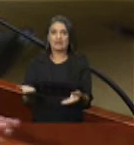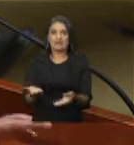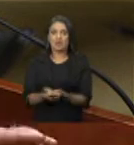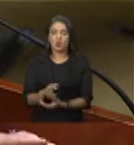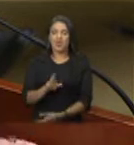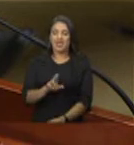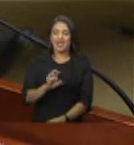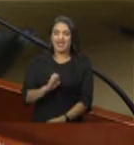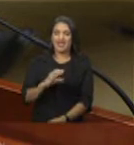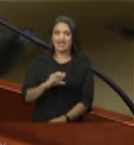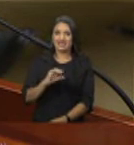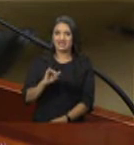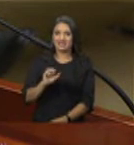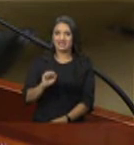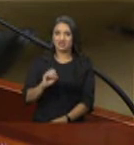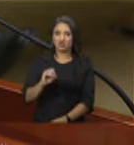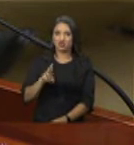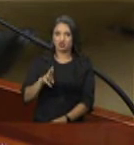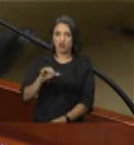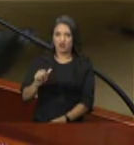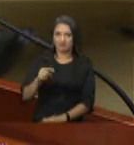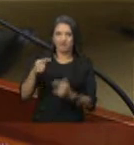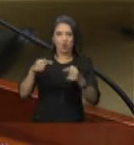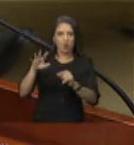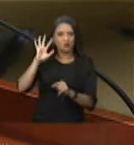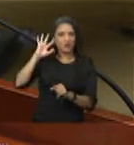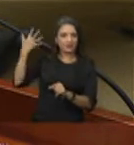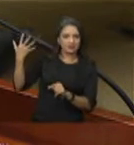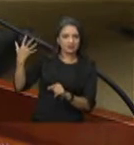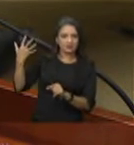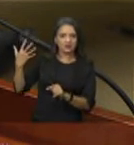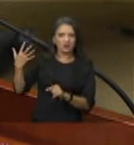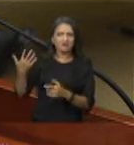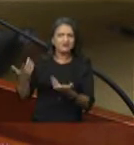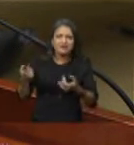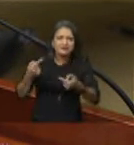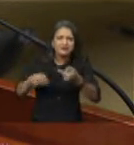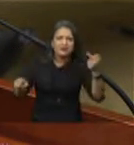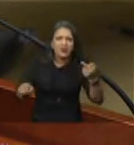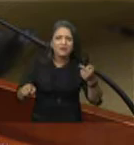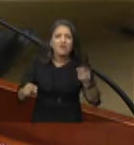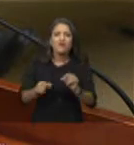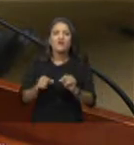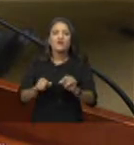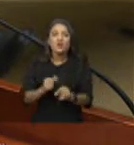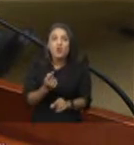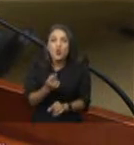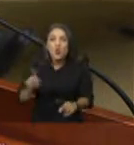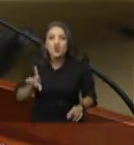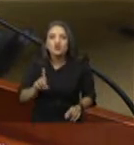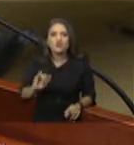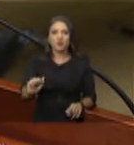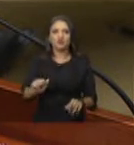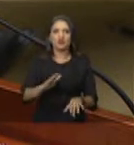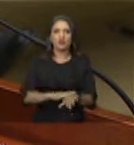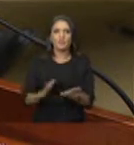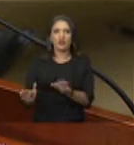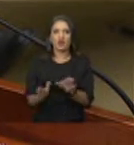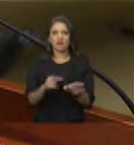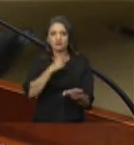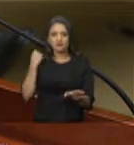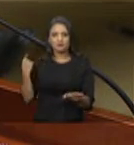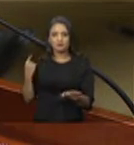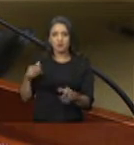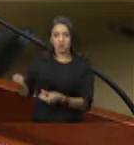ela ela foi ajuizada no último dia do prazo decadencial a intimação